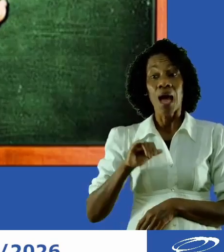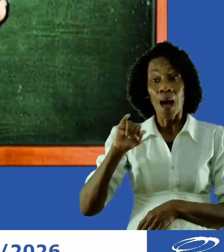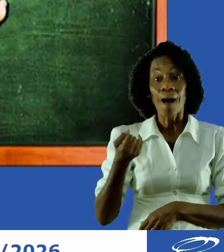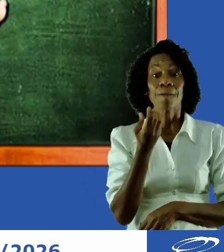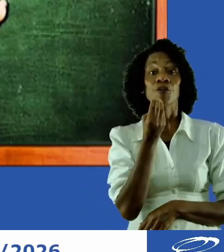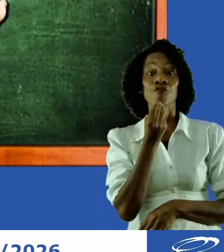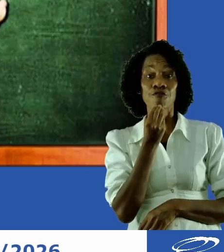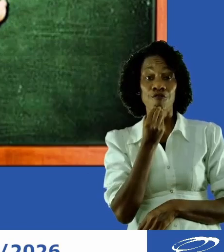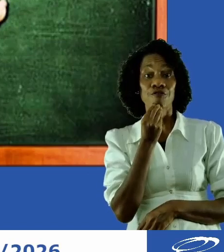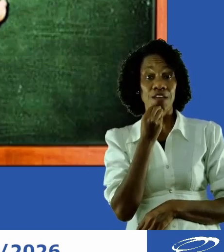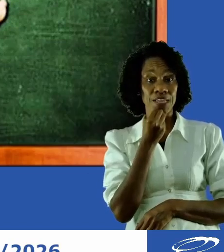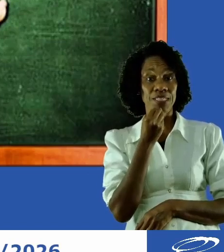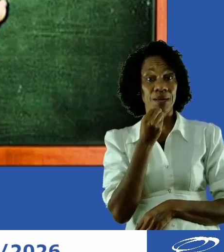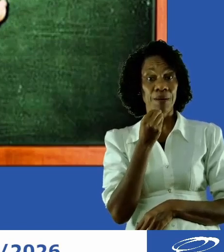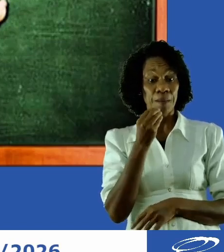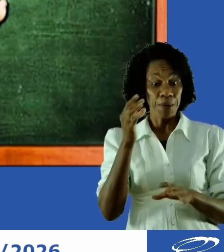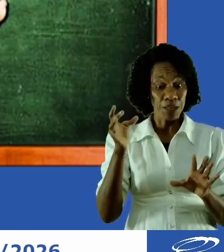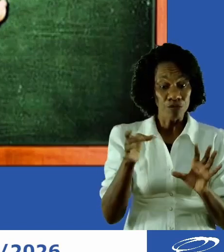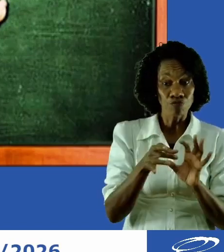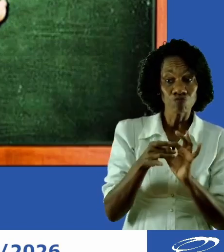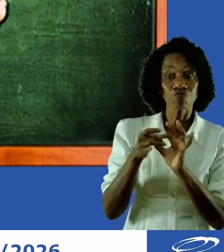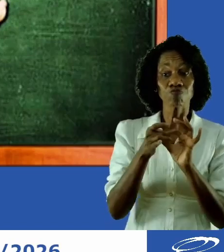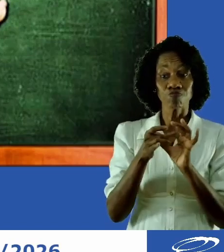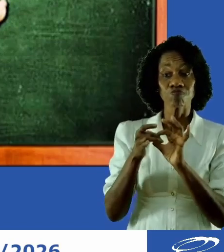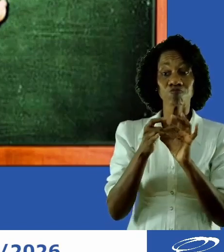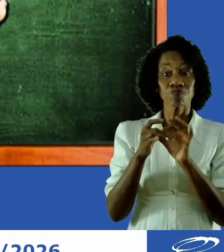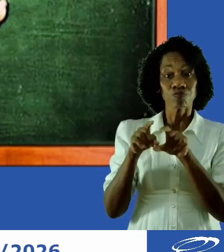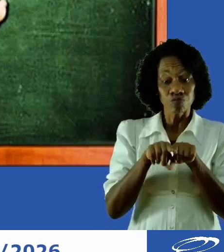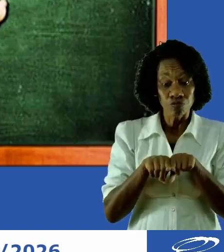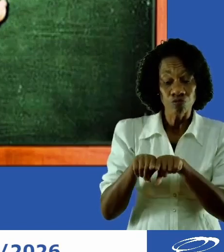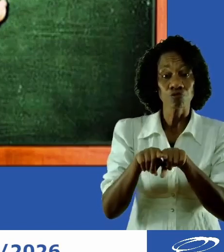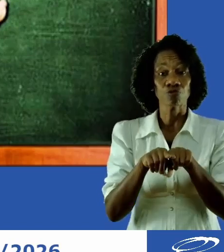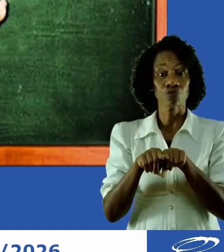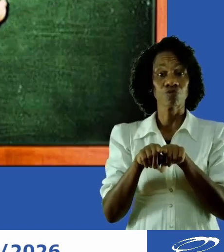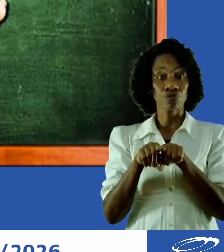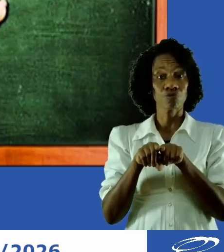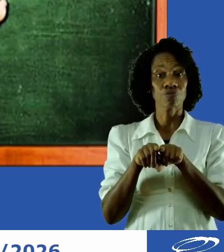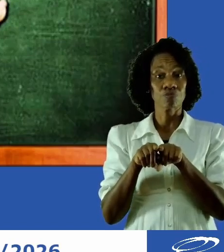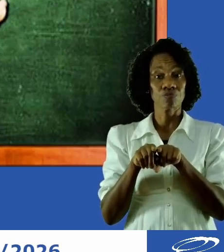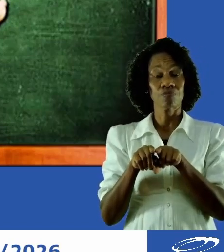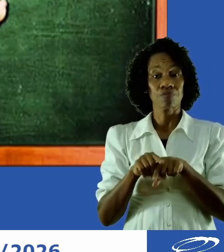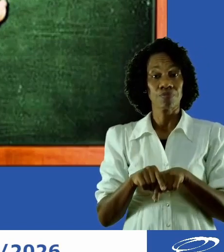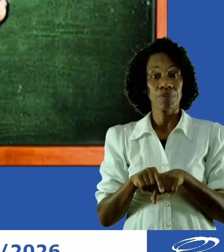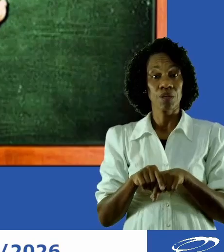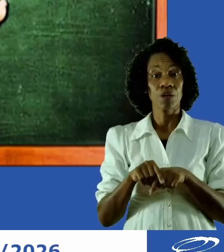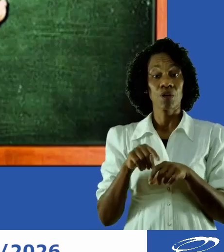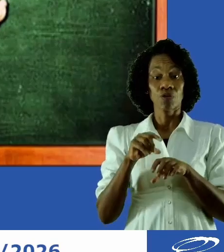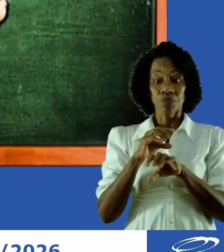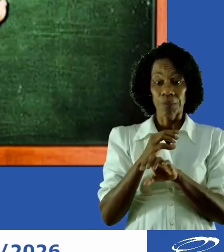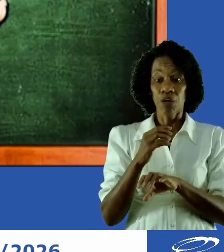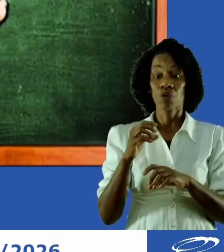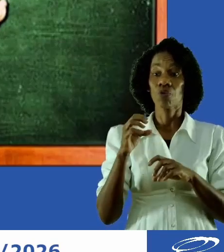essa proposta de casamento com uma especialidade clínica microbiológica, com a ortopedia, para que esses pacientes